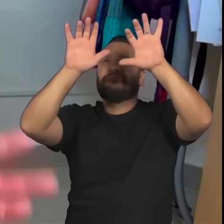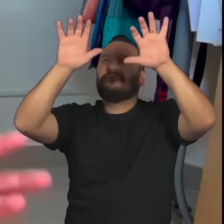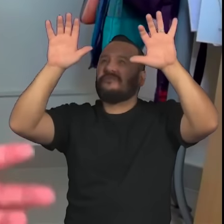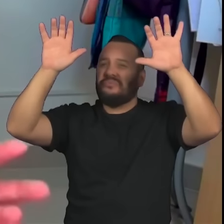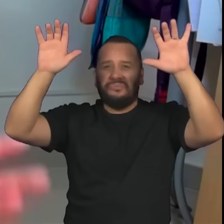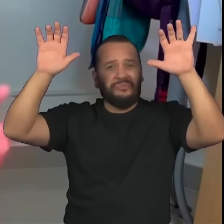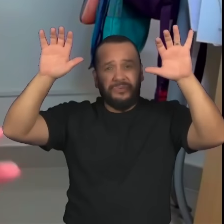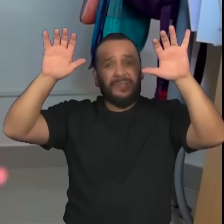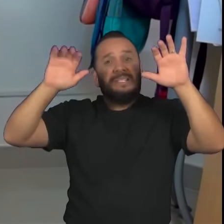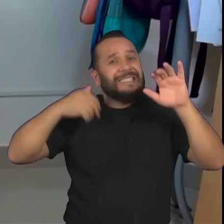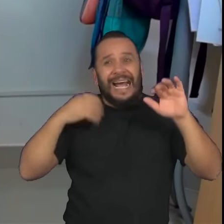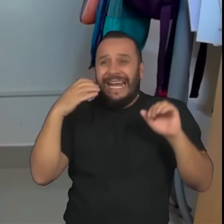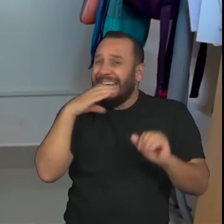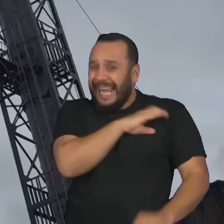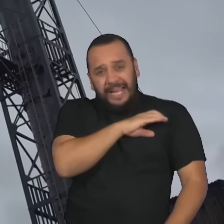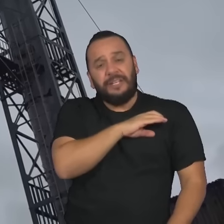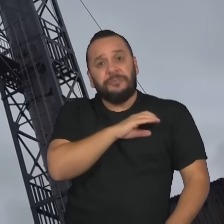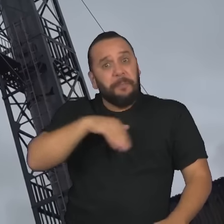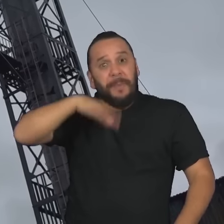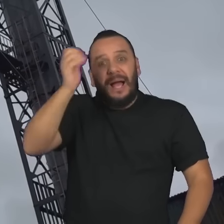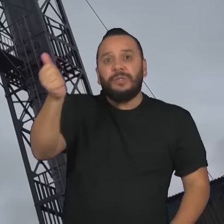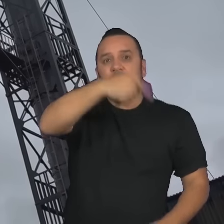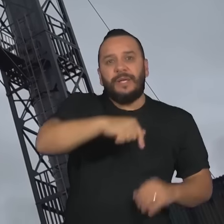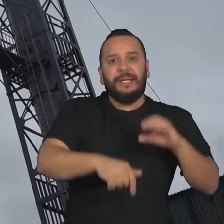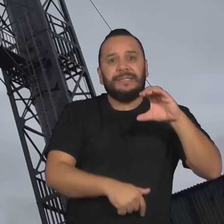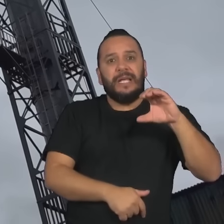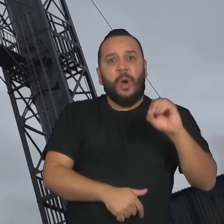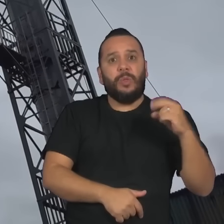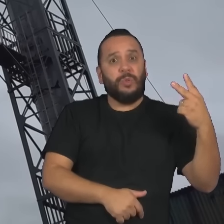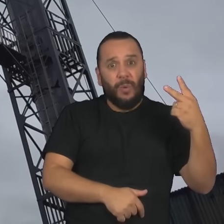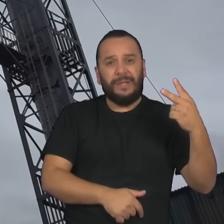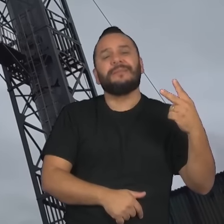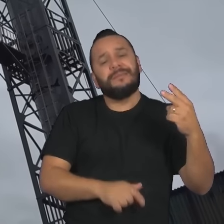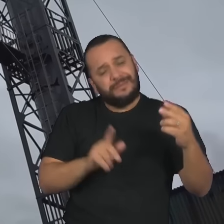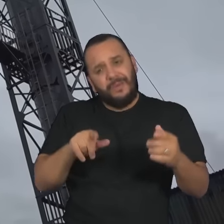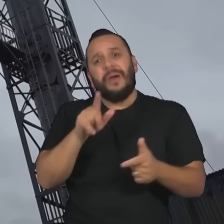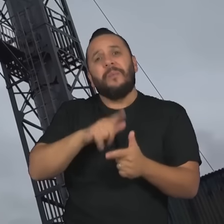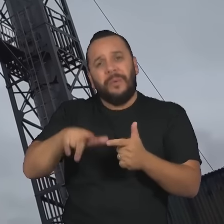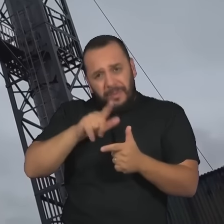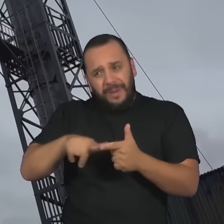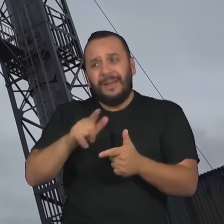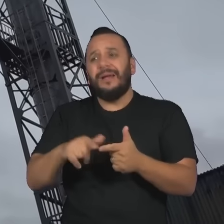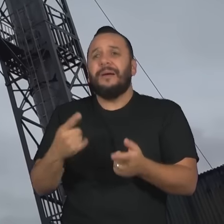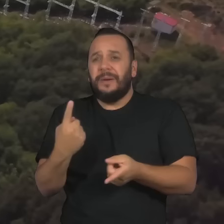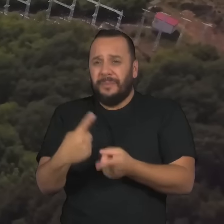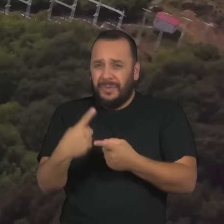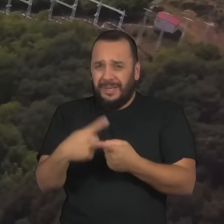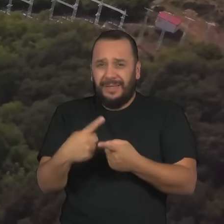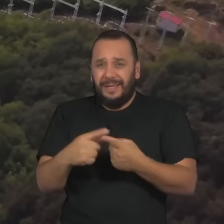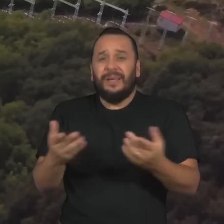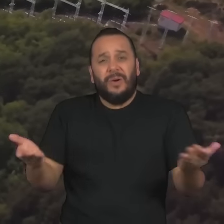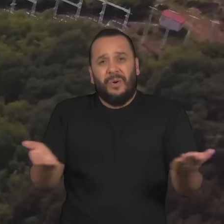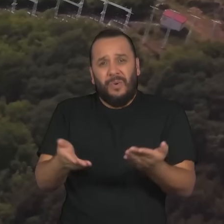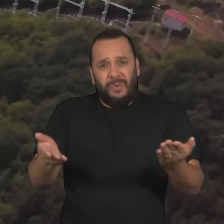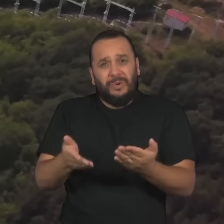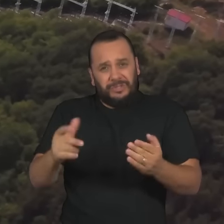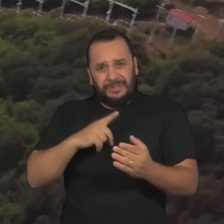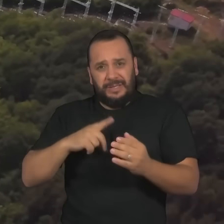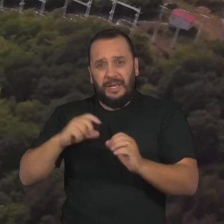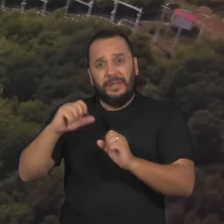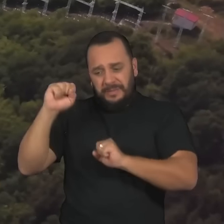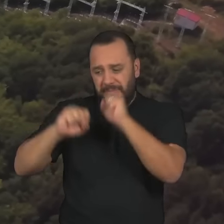o CO2, o dióxido de carbono. Então, é um problema grande a gente também lançar mão de